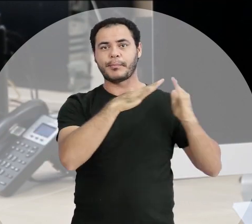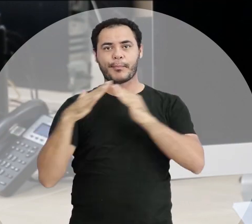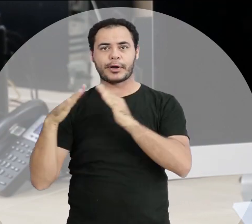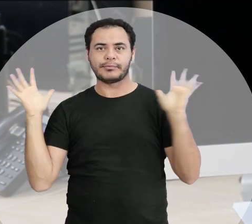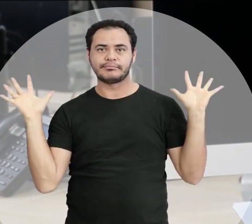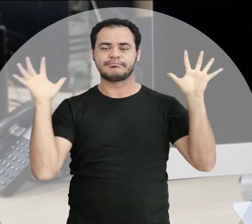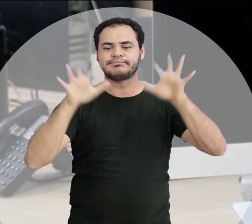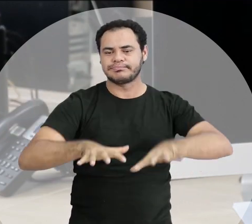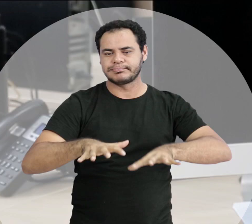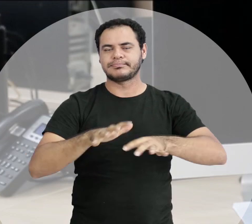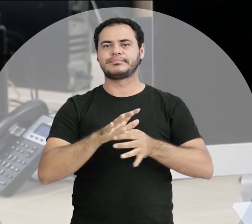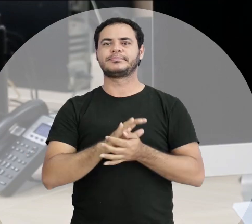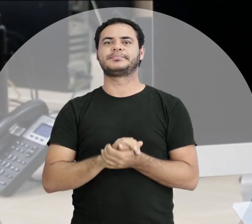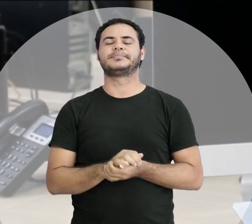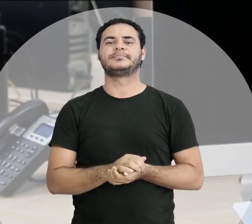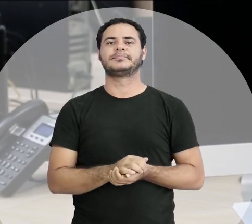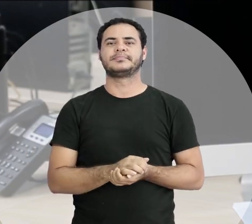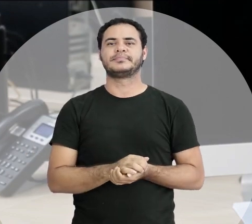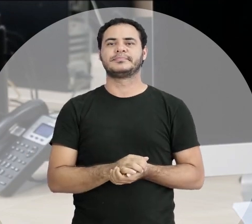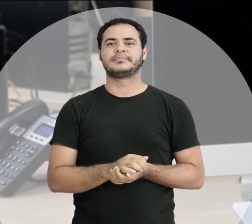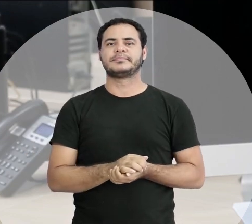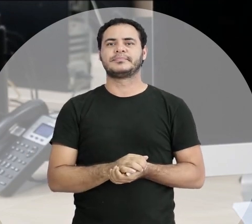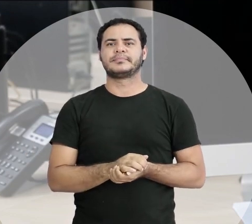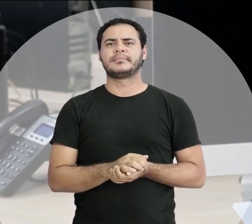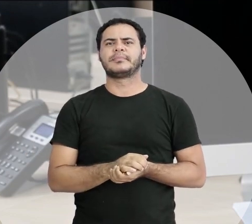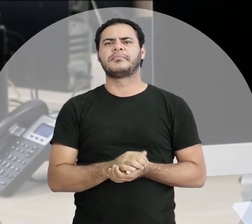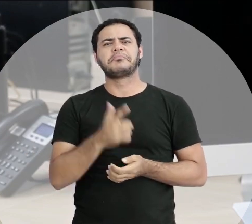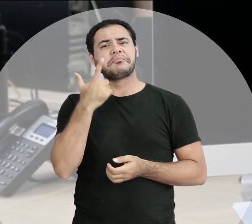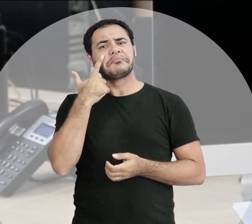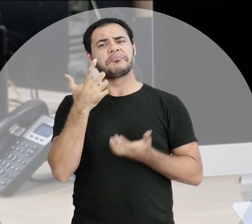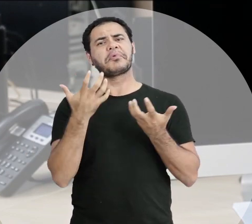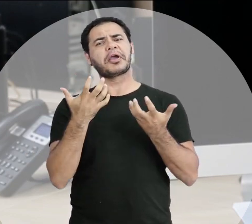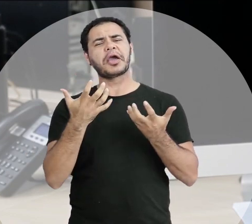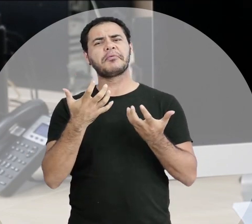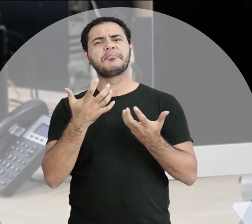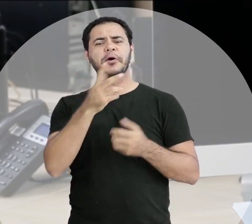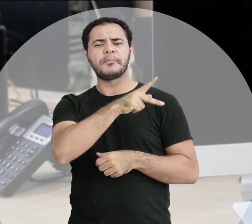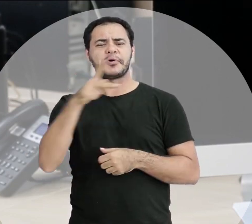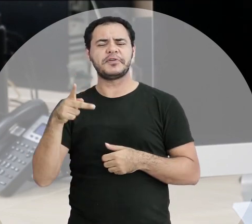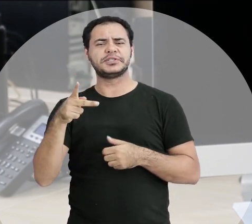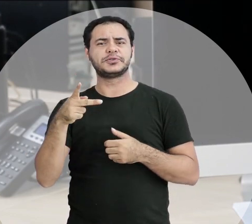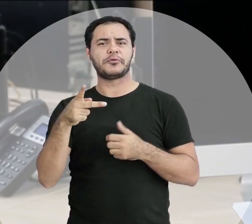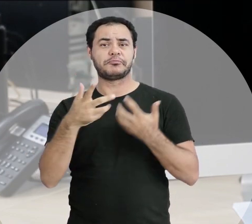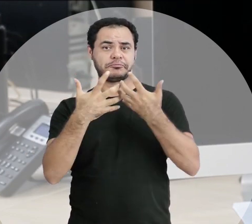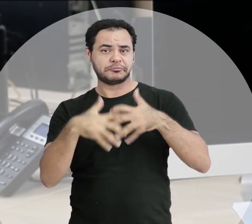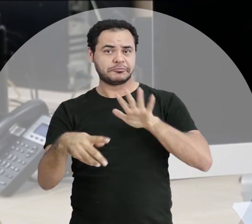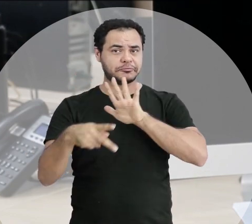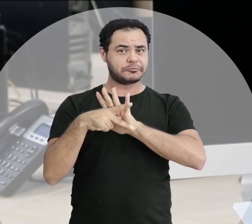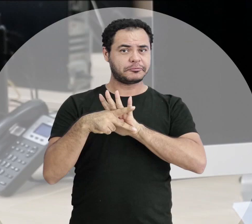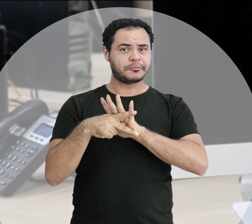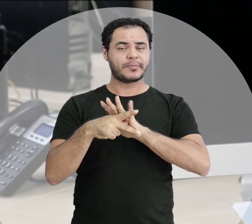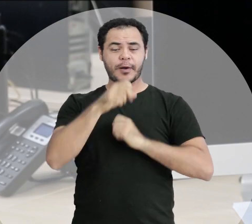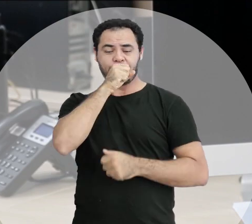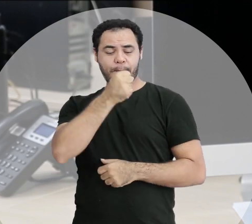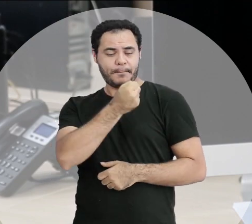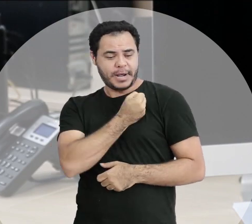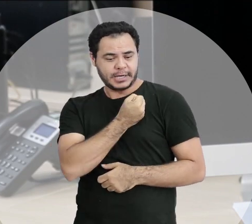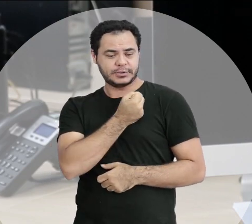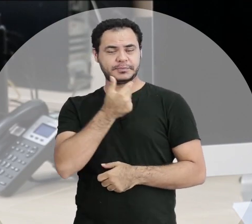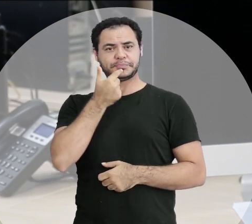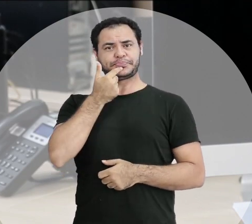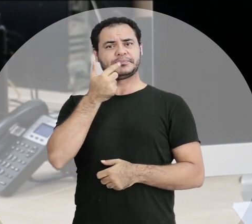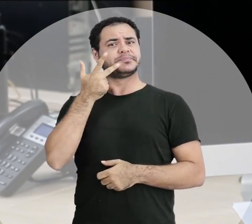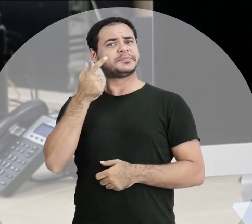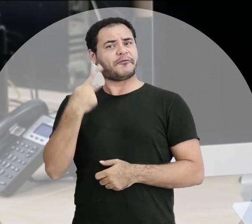os moradores da região Centro-Sul Cearense. E que tal ser docente do Instituto Federal? O campo de Maracanaú,